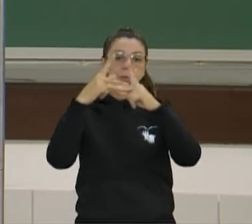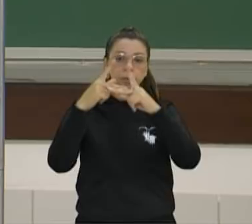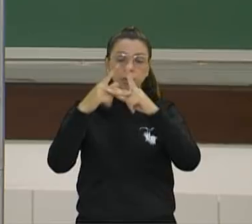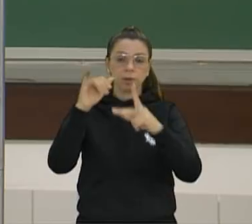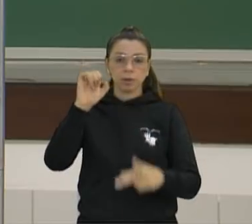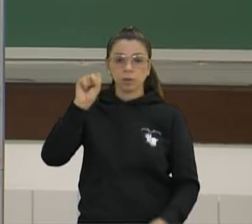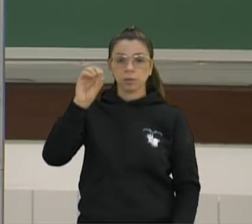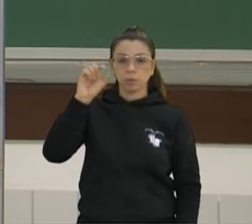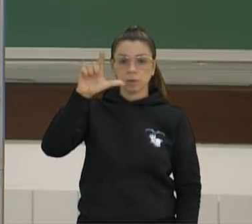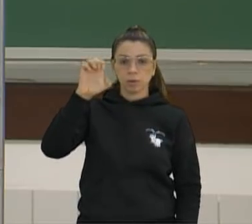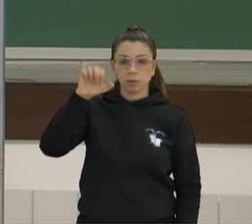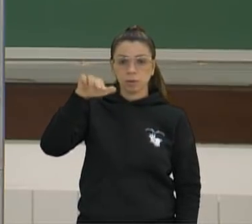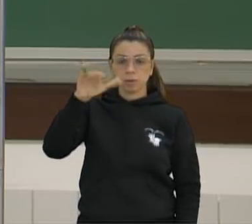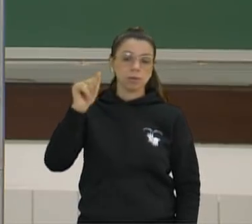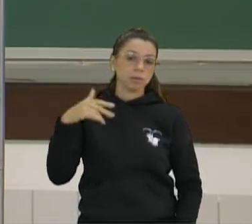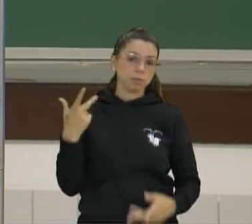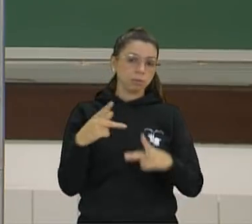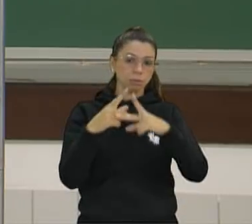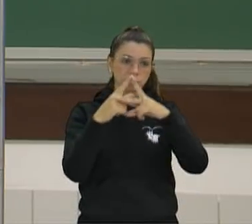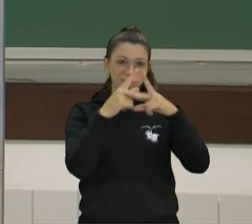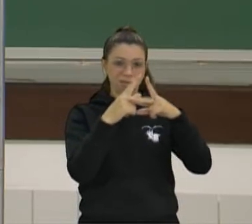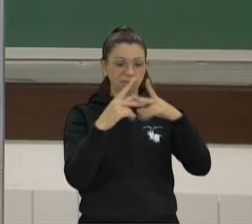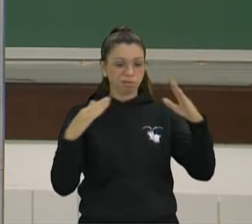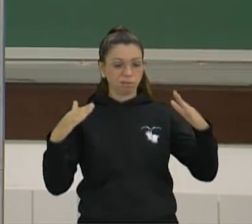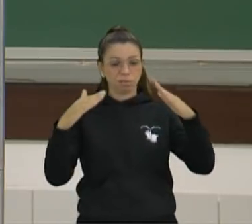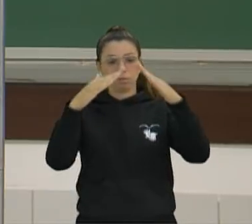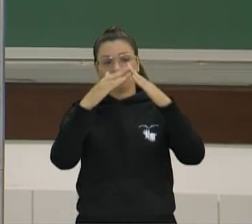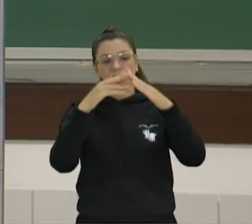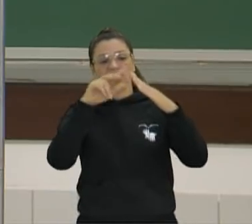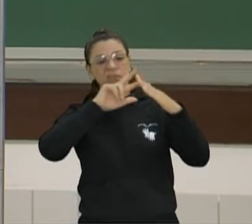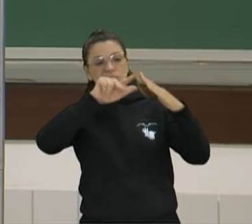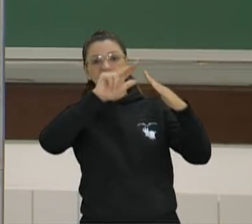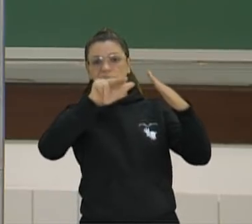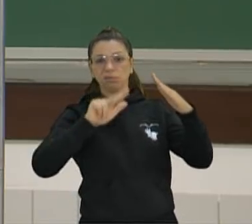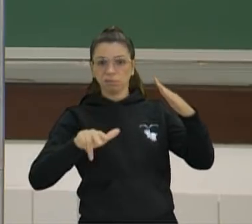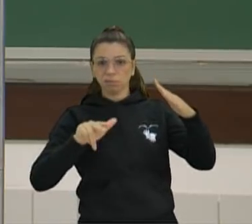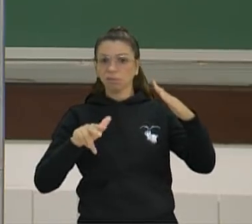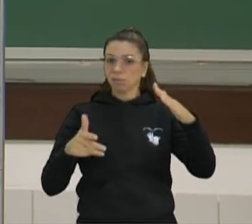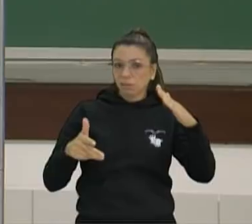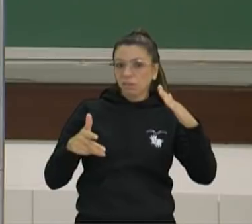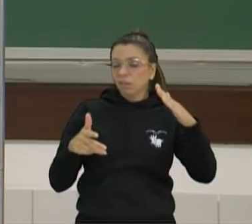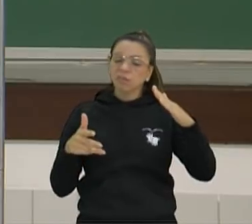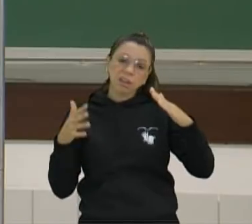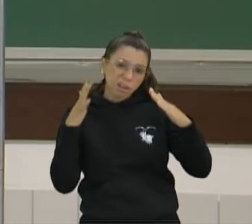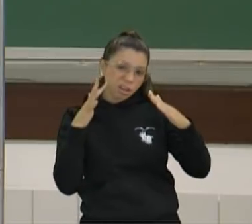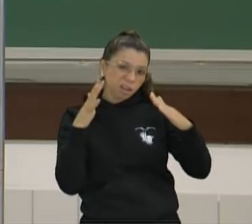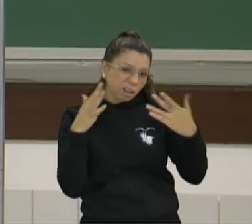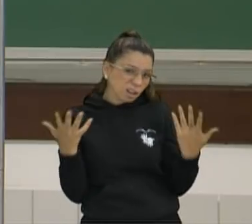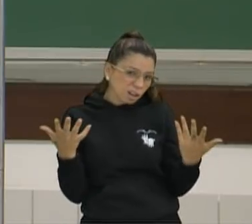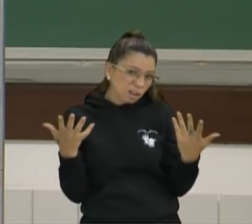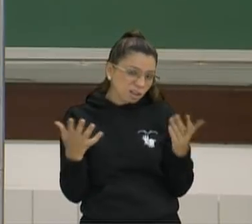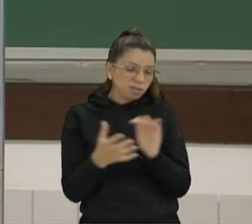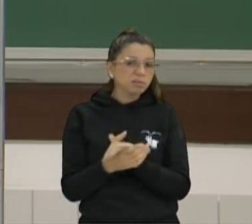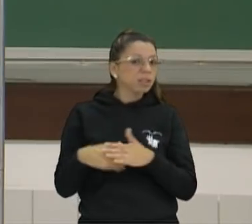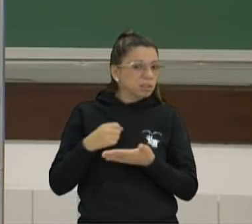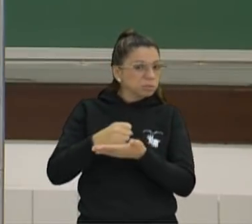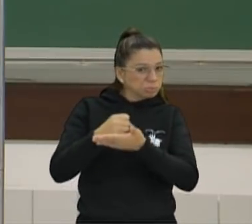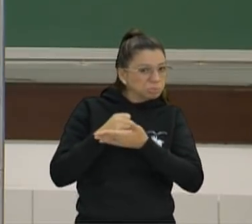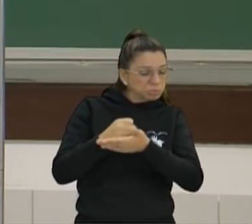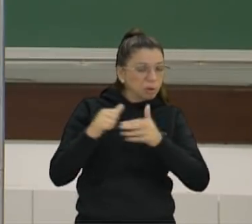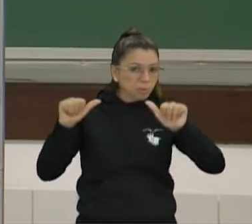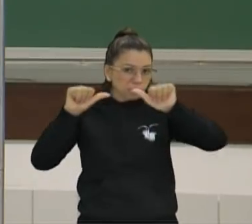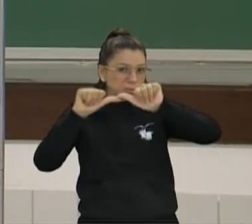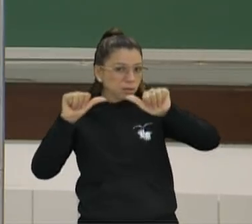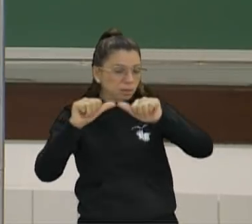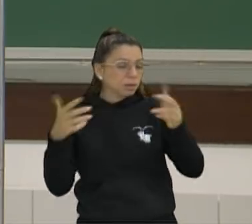fachada? Já pensou se esse triângulo fosse escaleno? 3 lados com medidas diferentes. Será que ia ficar bacana? Será que ia contribuir com a simetria?